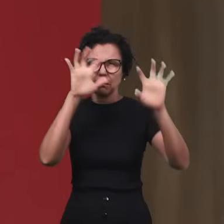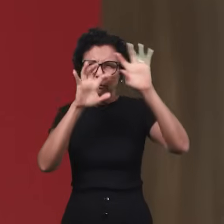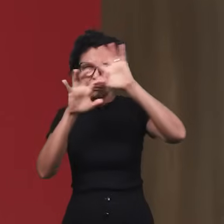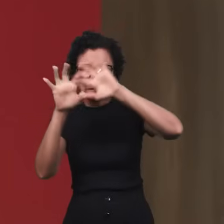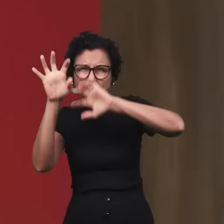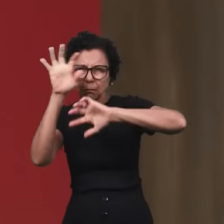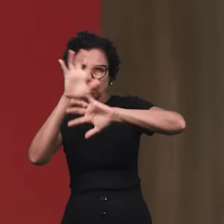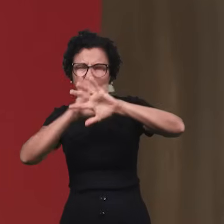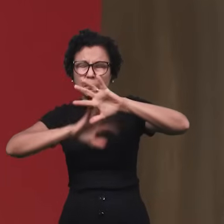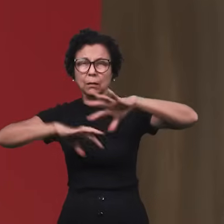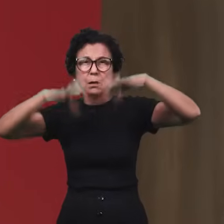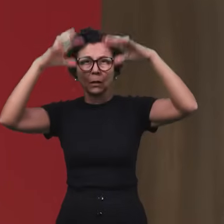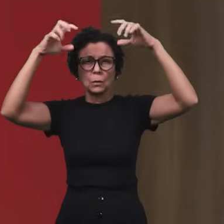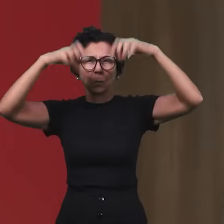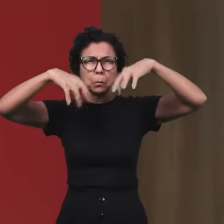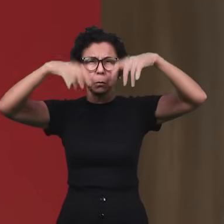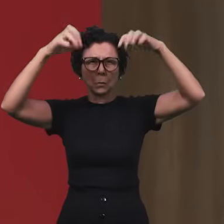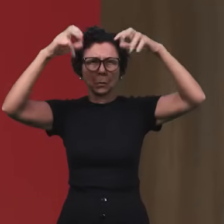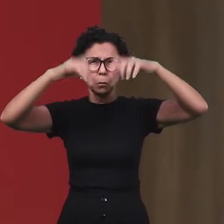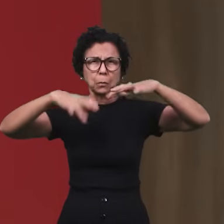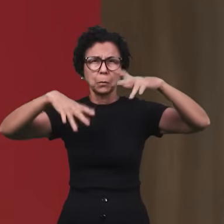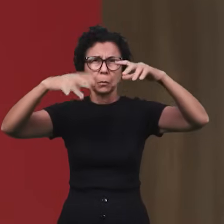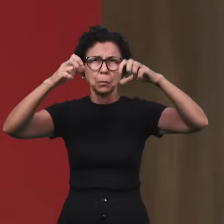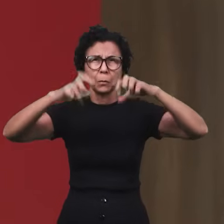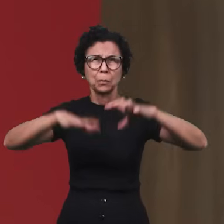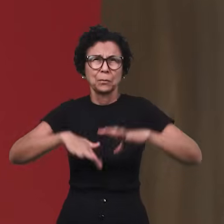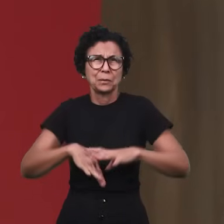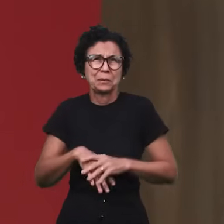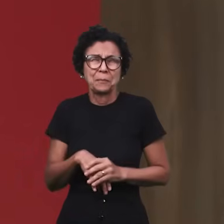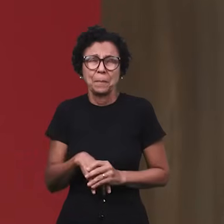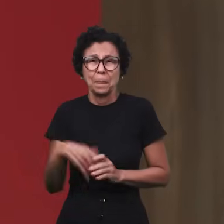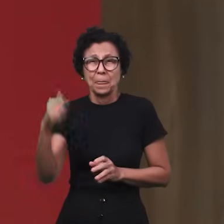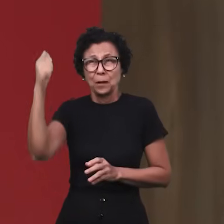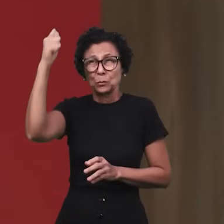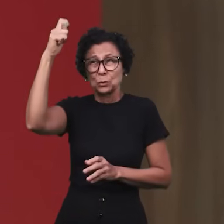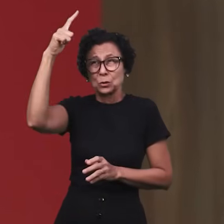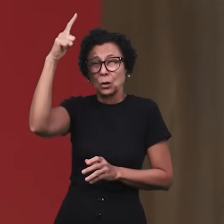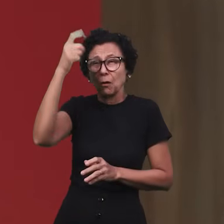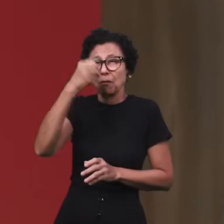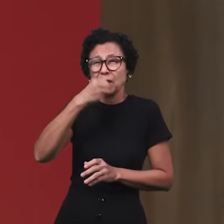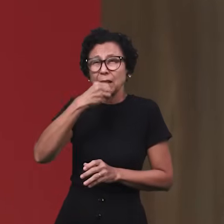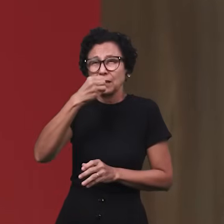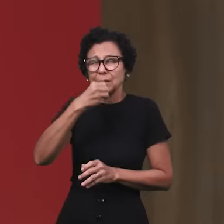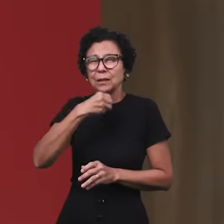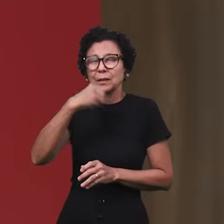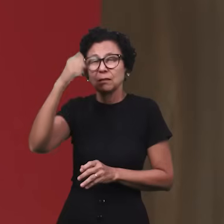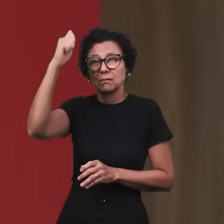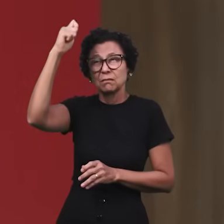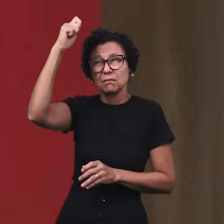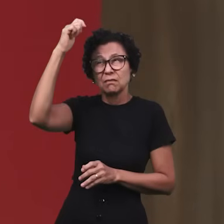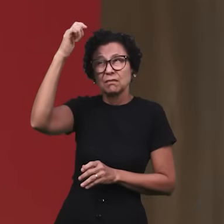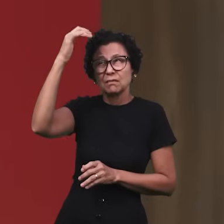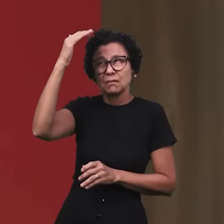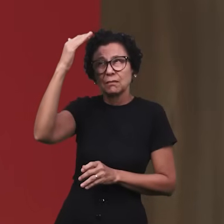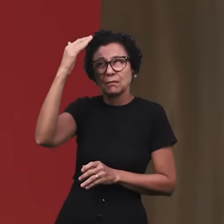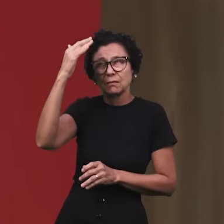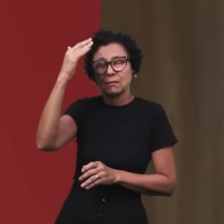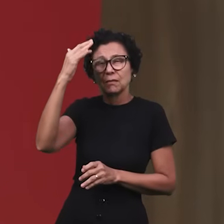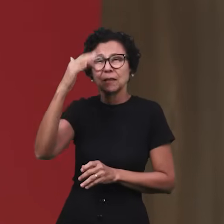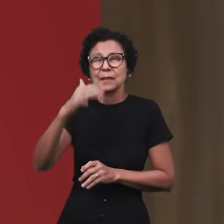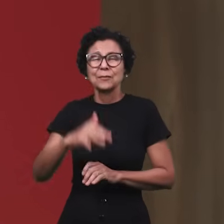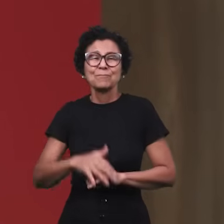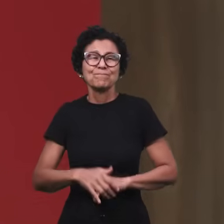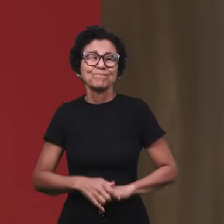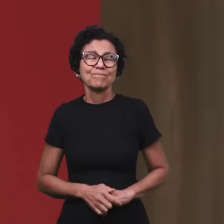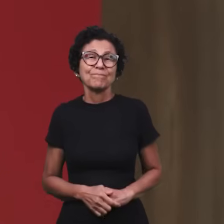dias chuvosos, era o sol, a luz solar era muito pouco ali. E isso prejudicava